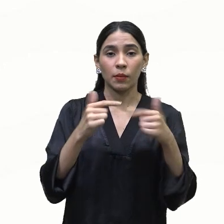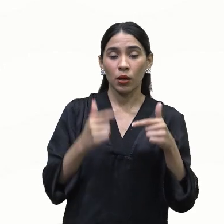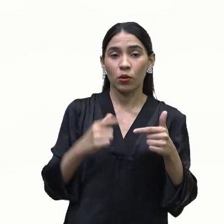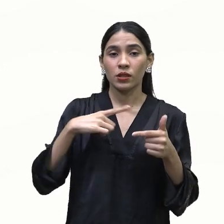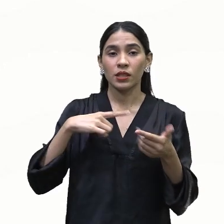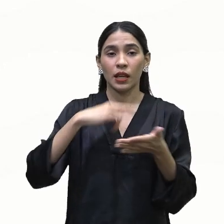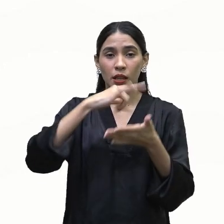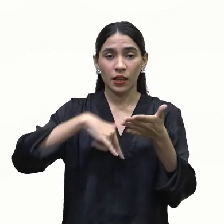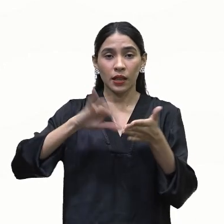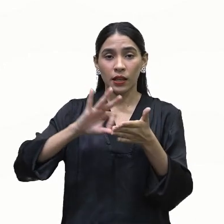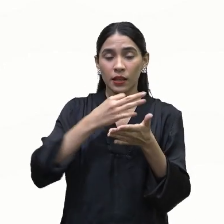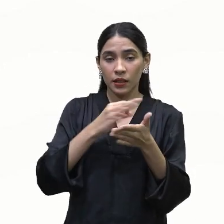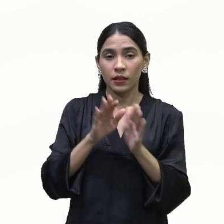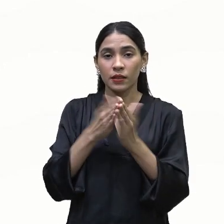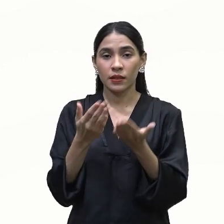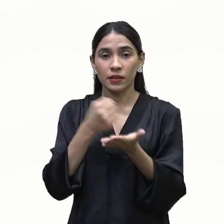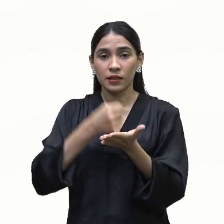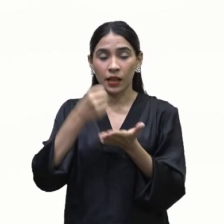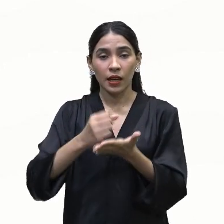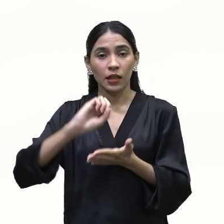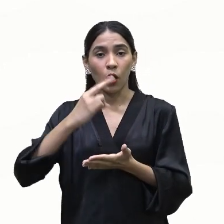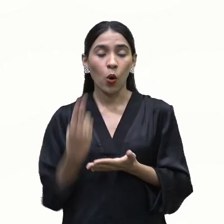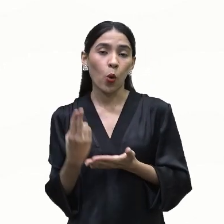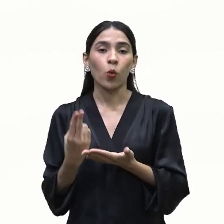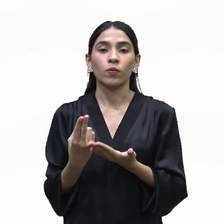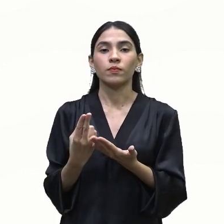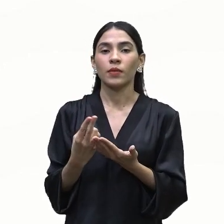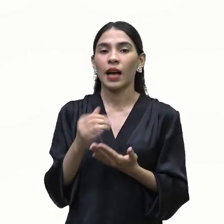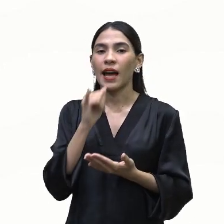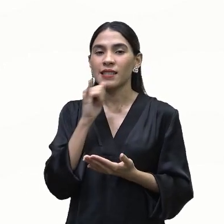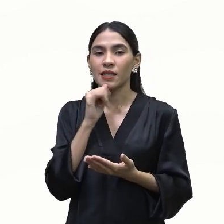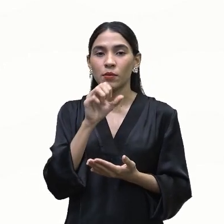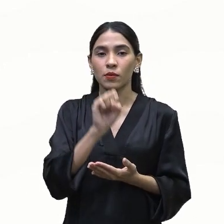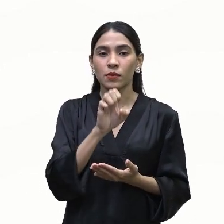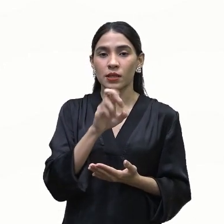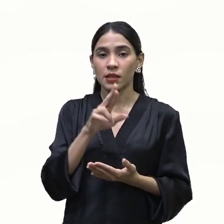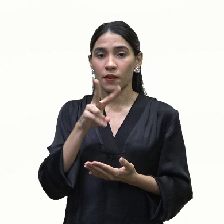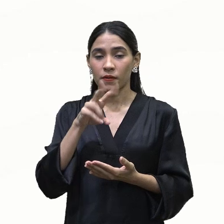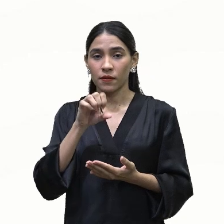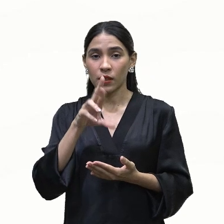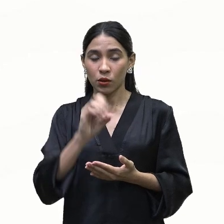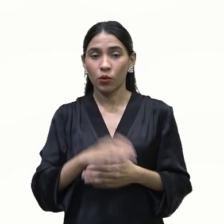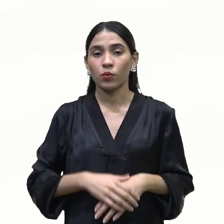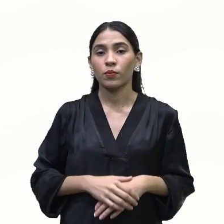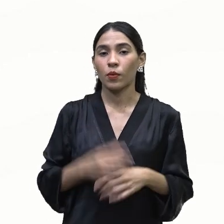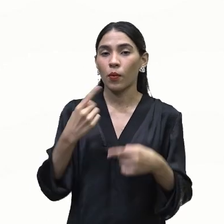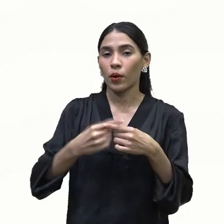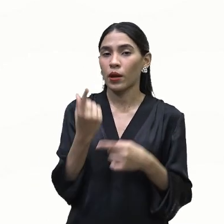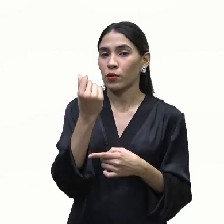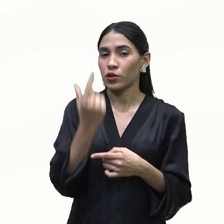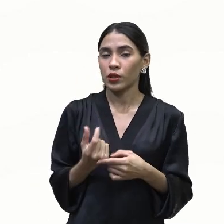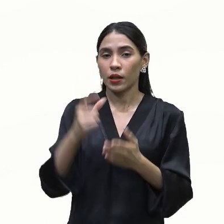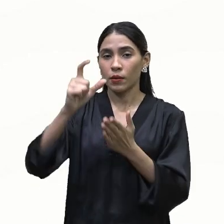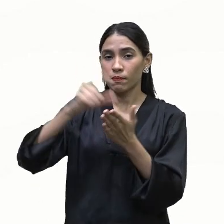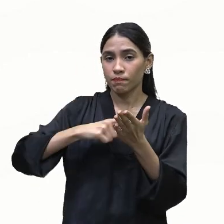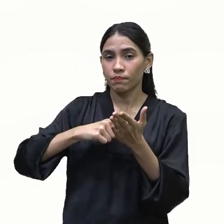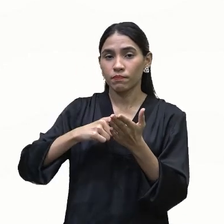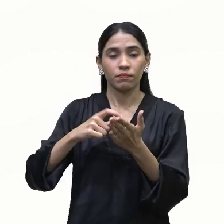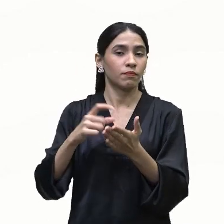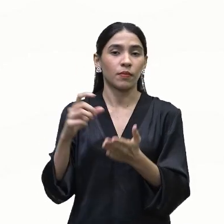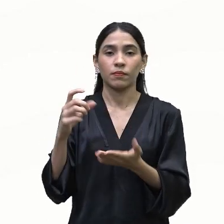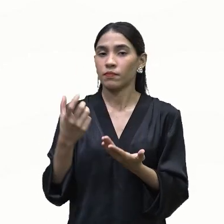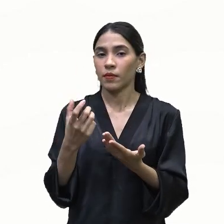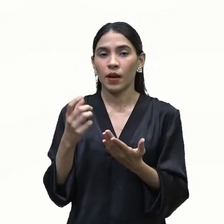funcionários públicos. Isso porque o dinheiro para o pagamento desse empréstimo ele é debitado de forma automática do